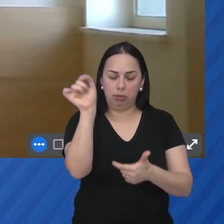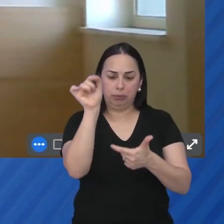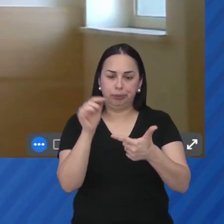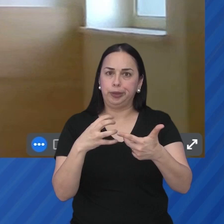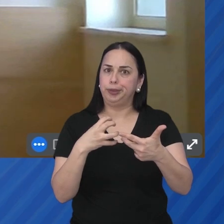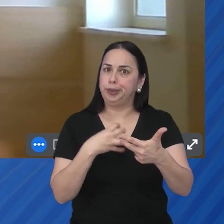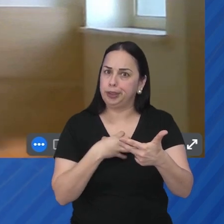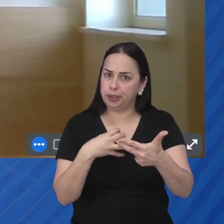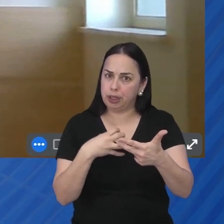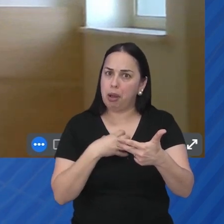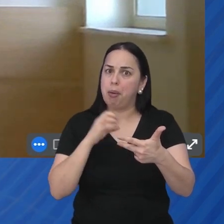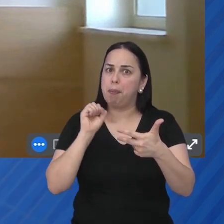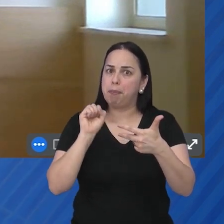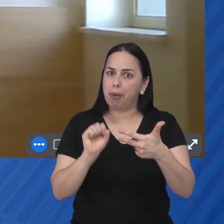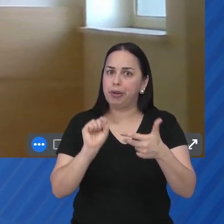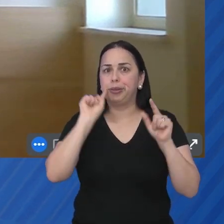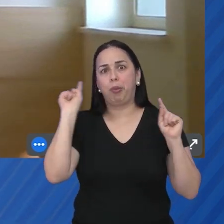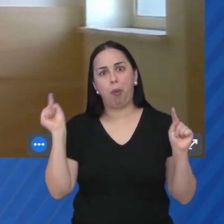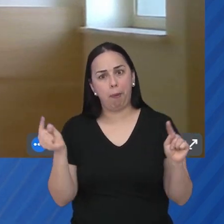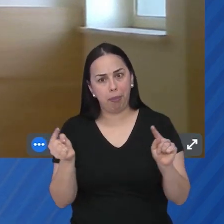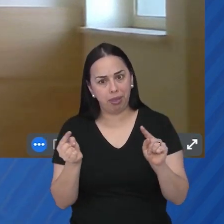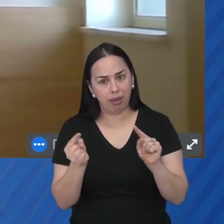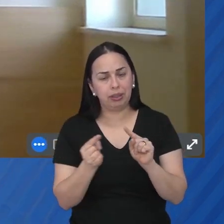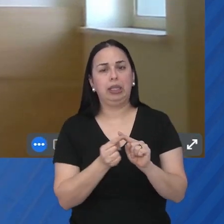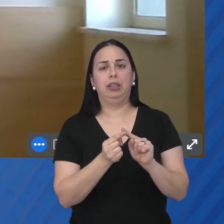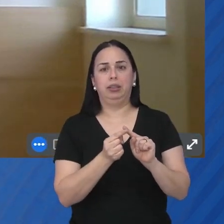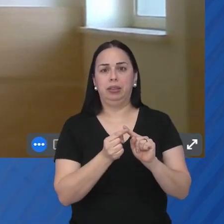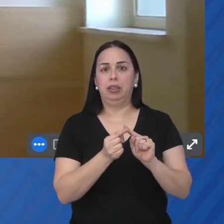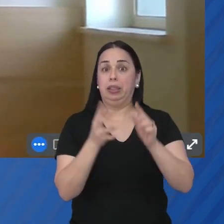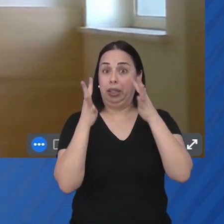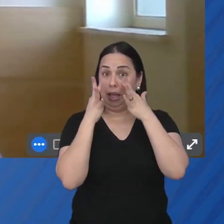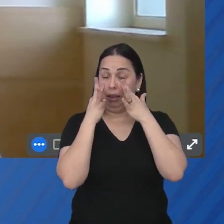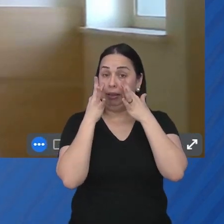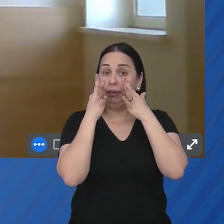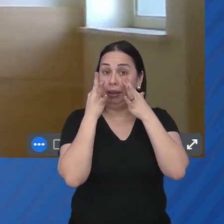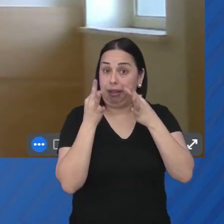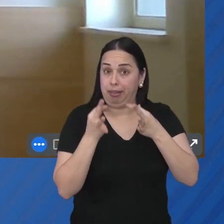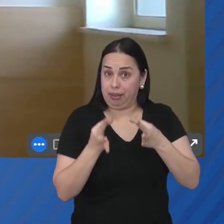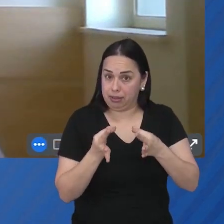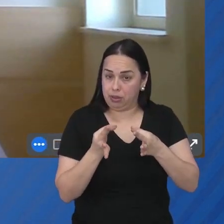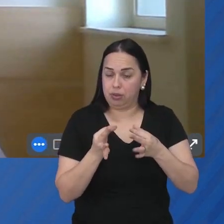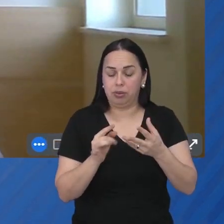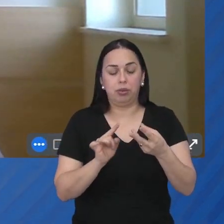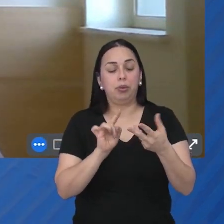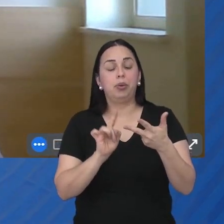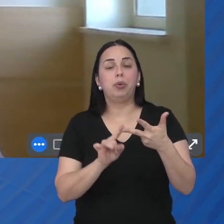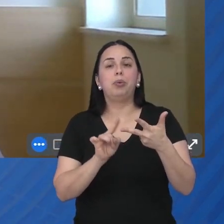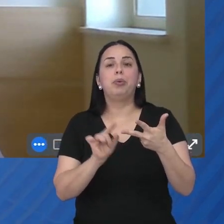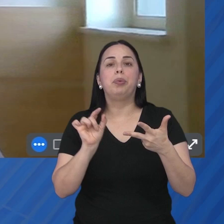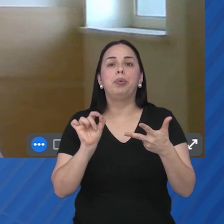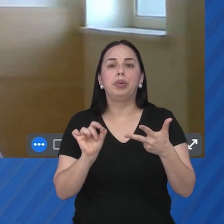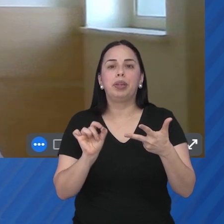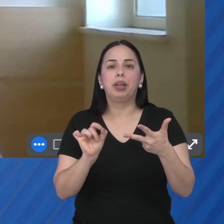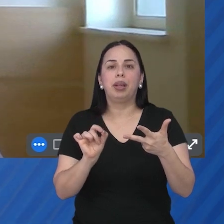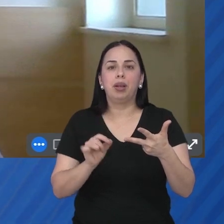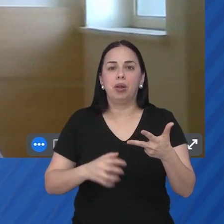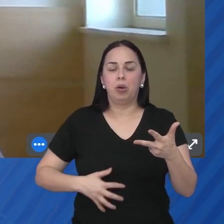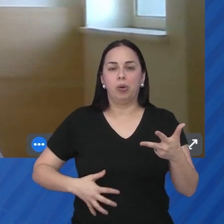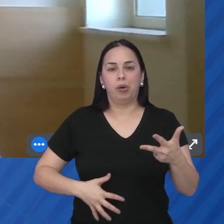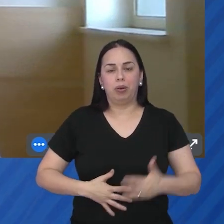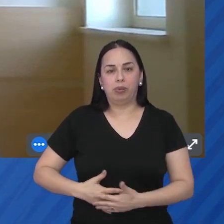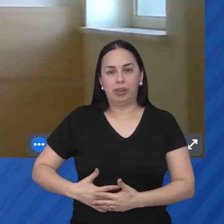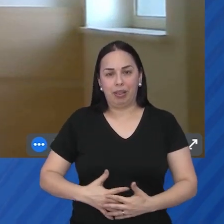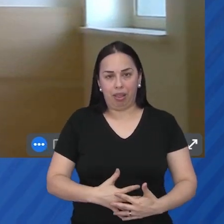náuseas, vômitos, todos esses sintomas podem ser sinais de alarme. E mais um outro, que